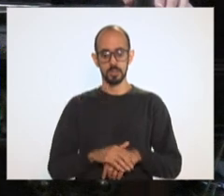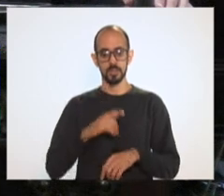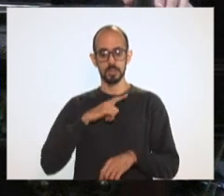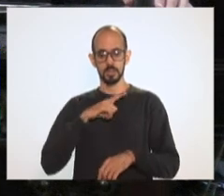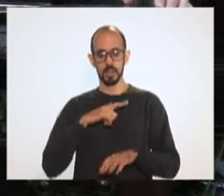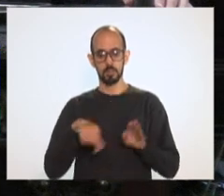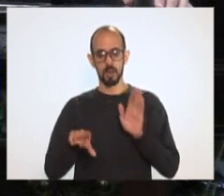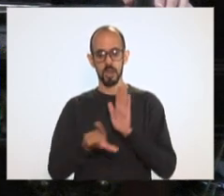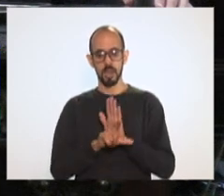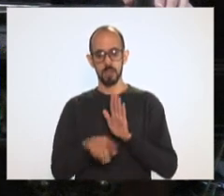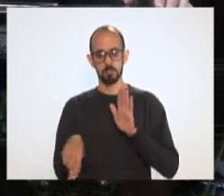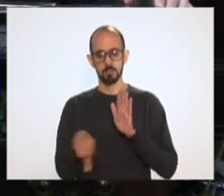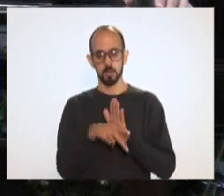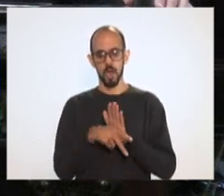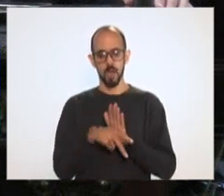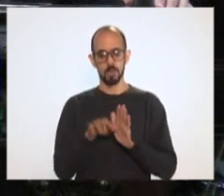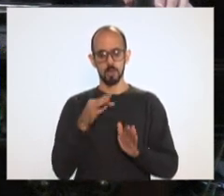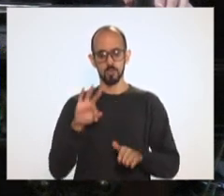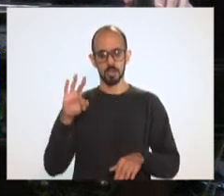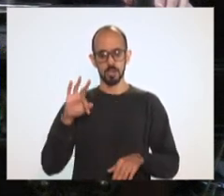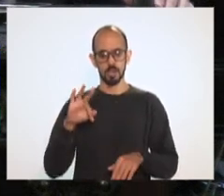específica federal que proíbe